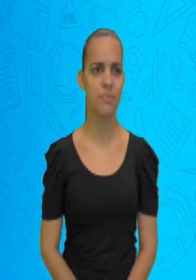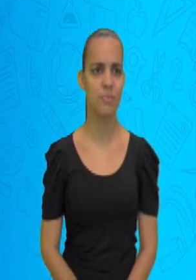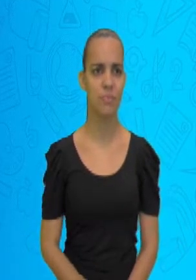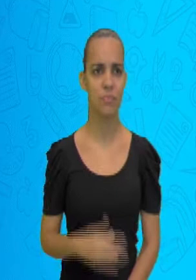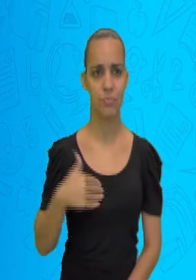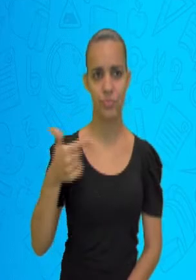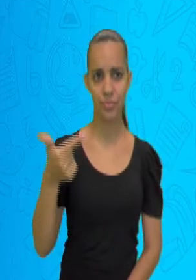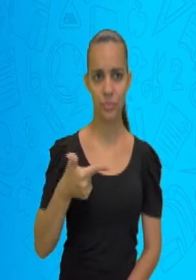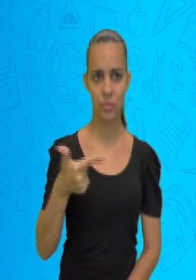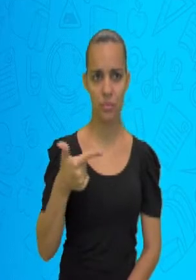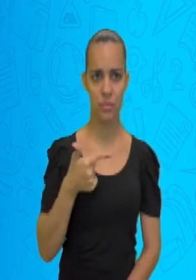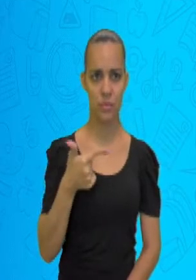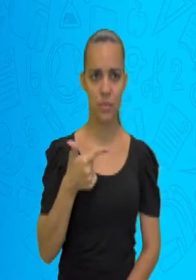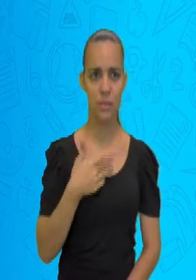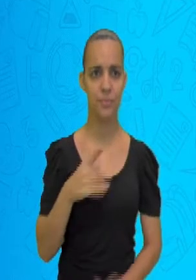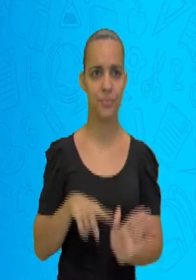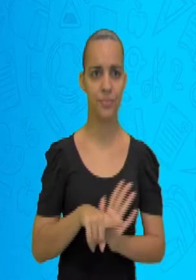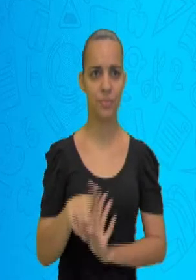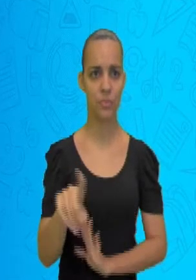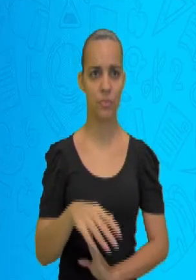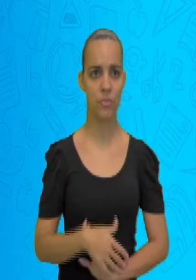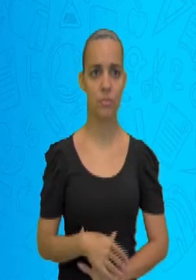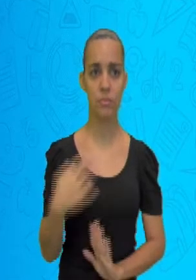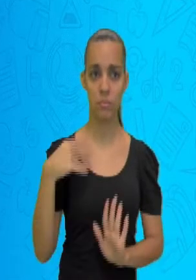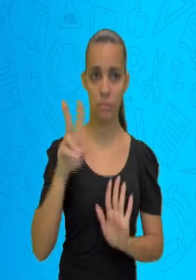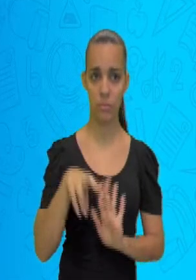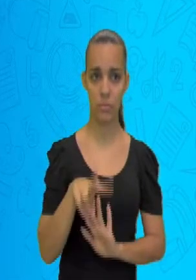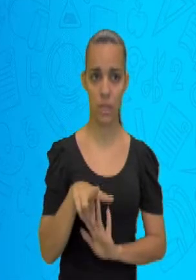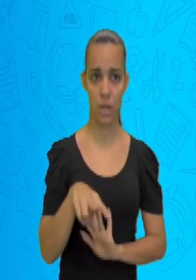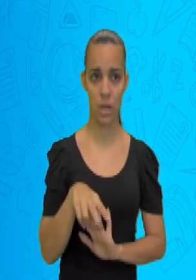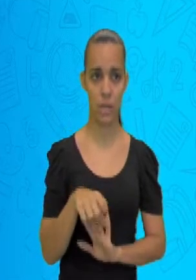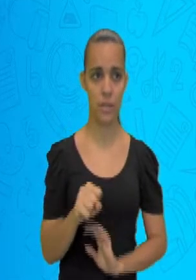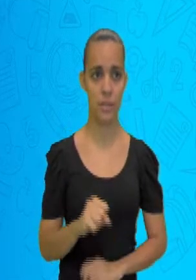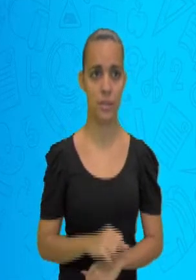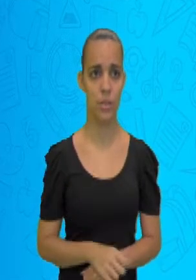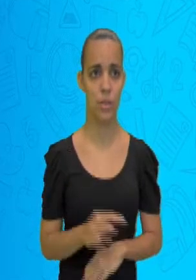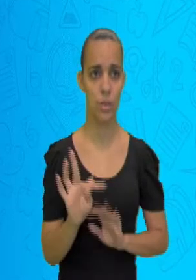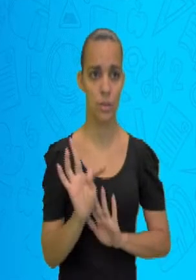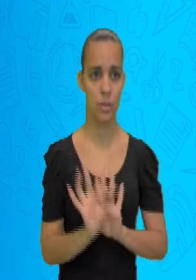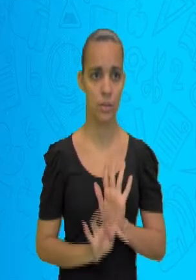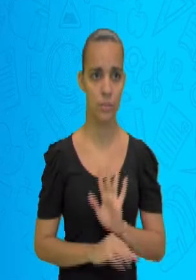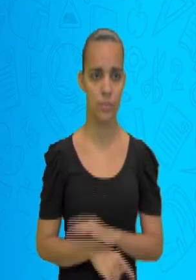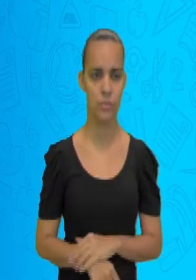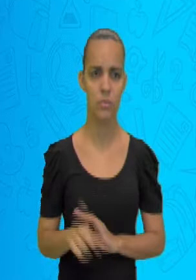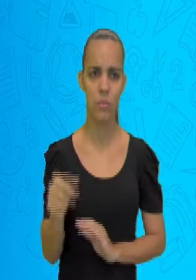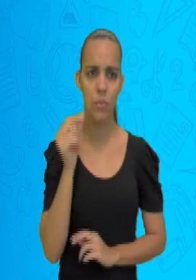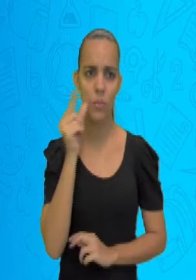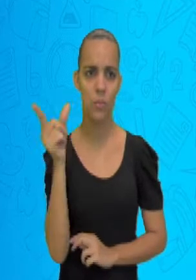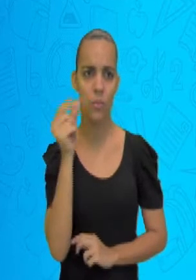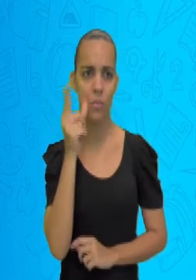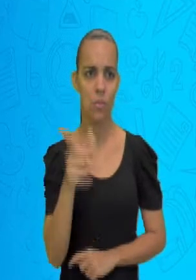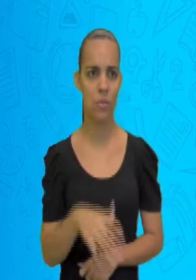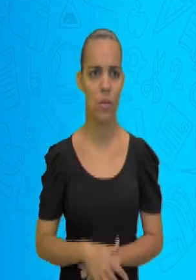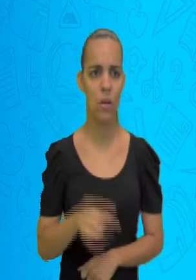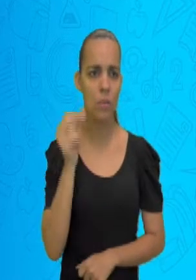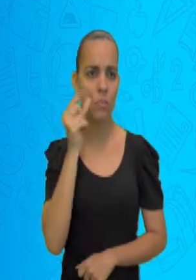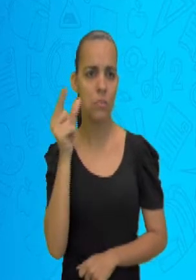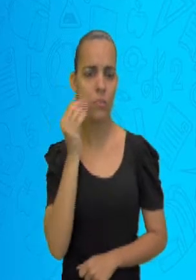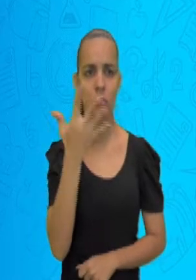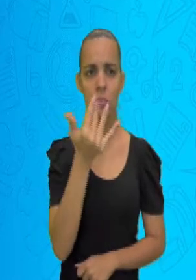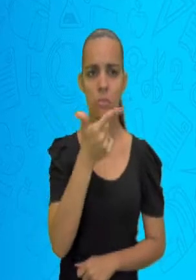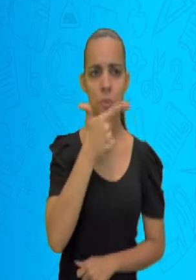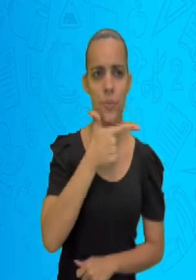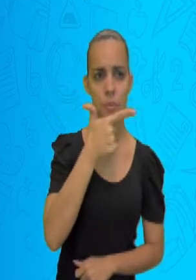Segunda questão, leia o texto. Então, vamos ler o texto. O rato. O rato comeu